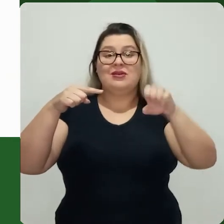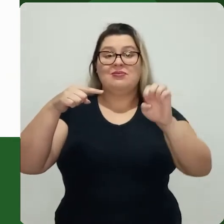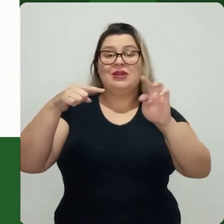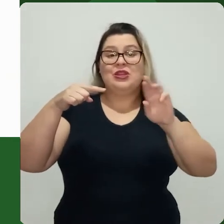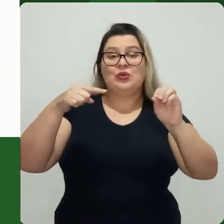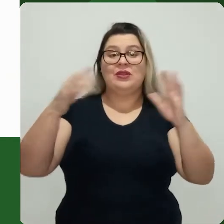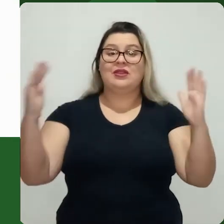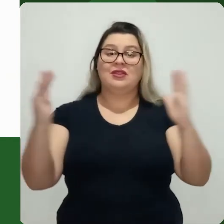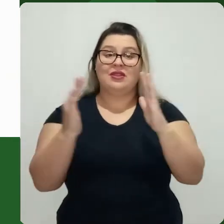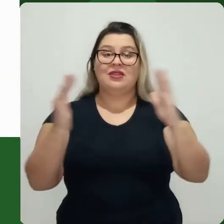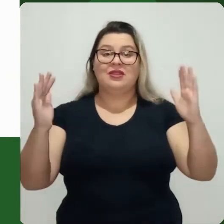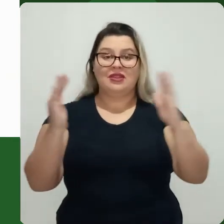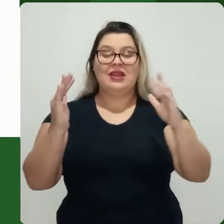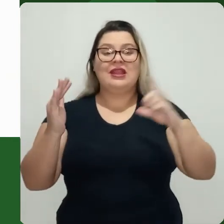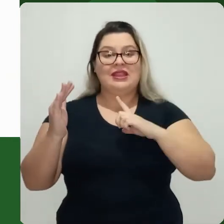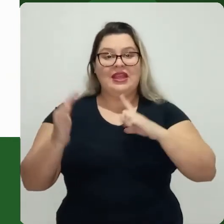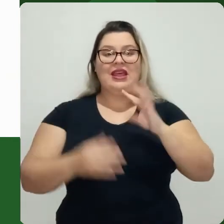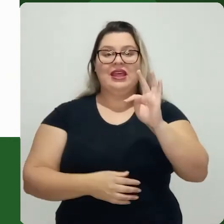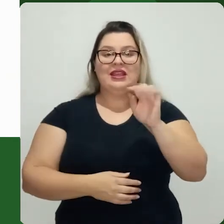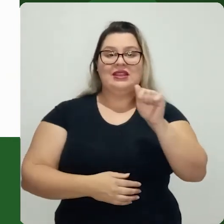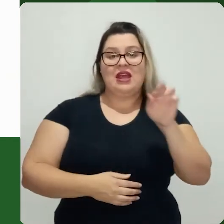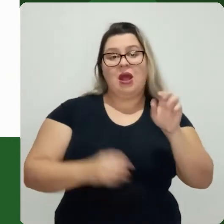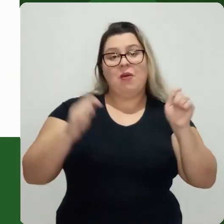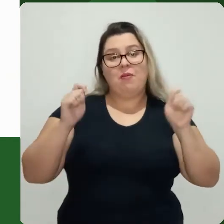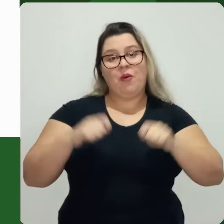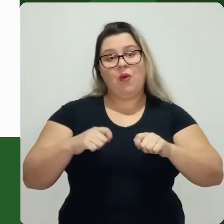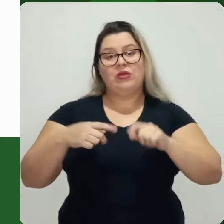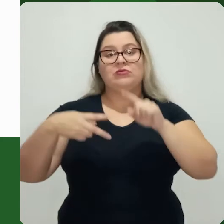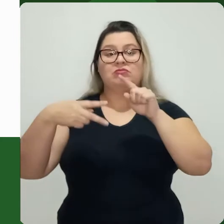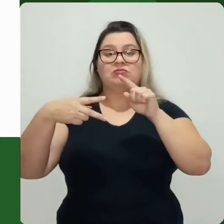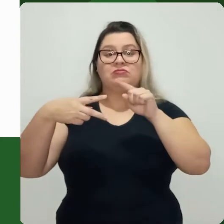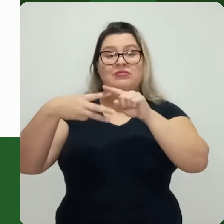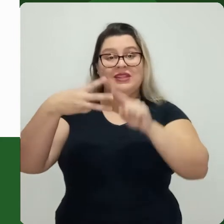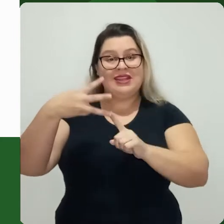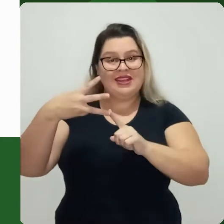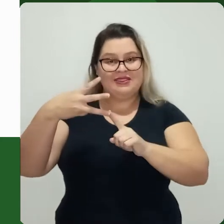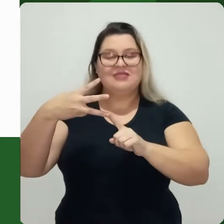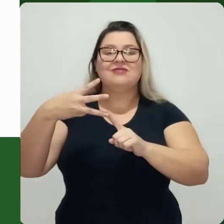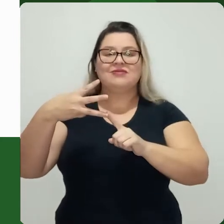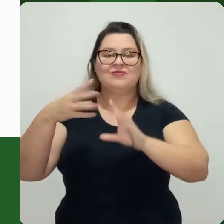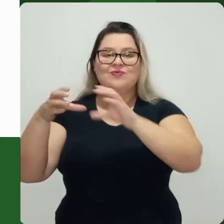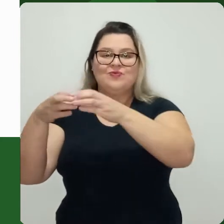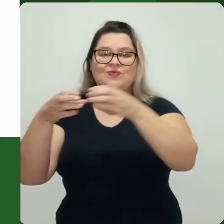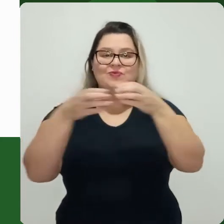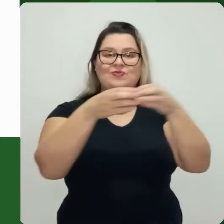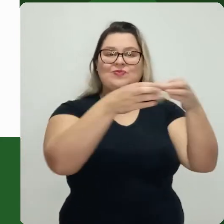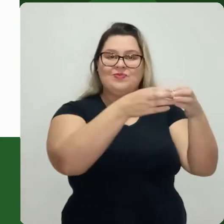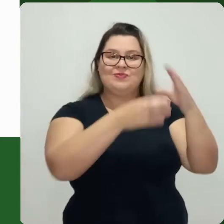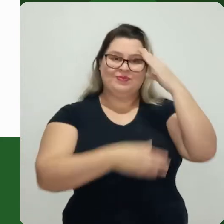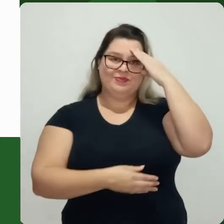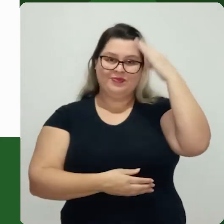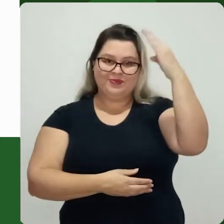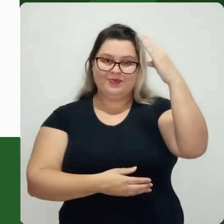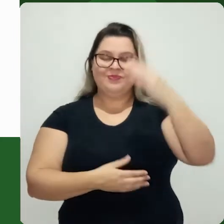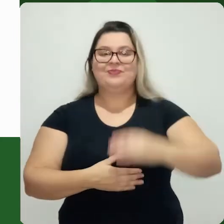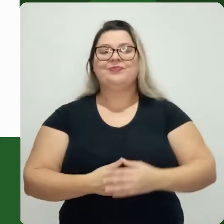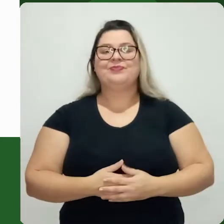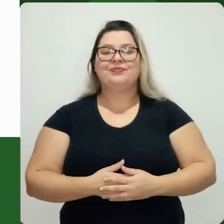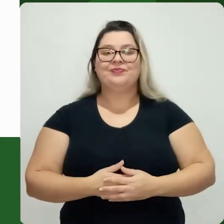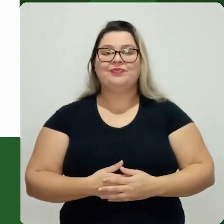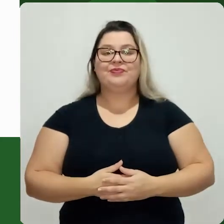acordo com o diâmetro da máquina, os teares circulares podem ser divididos em três categorias